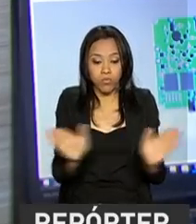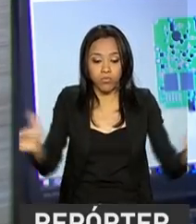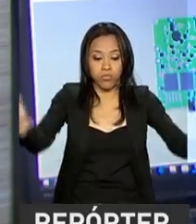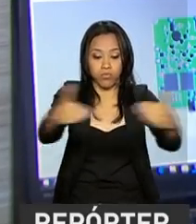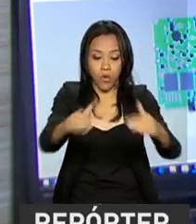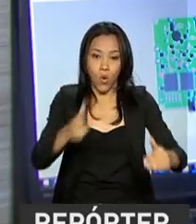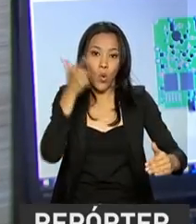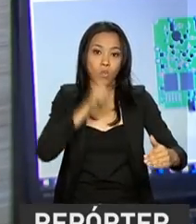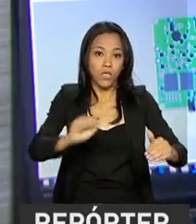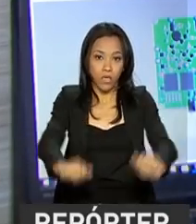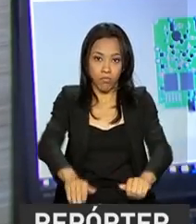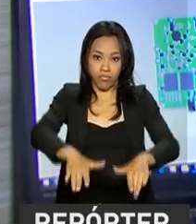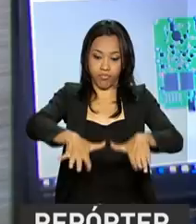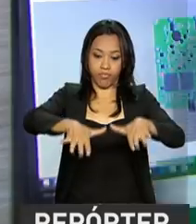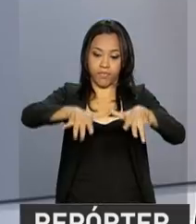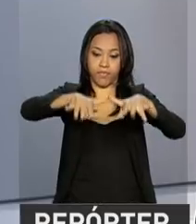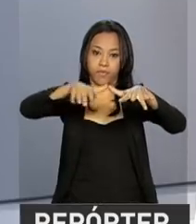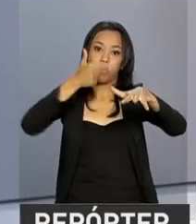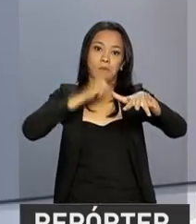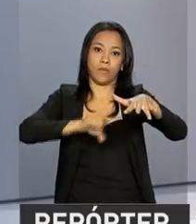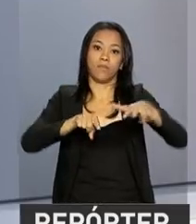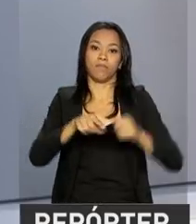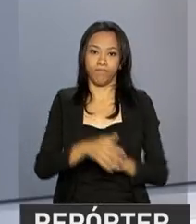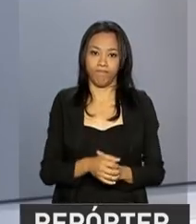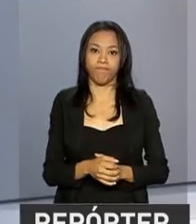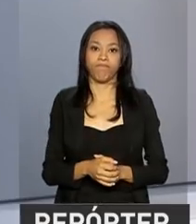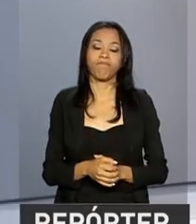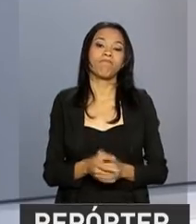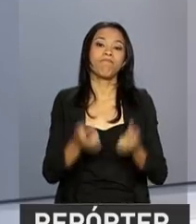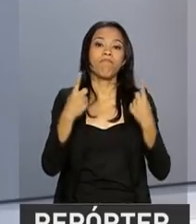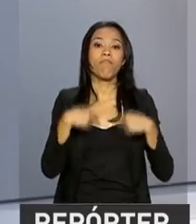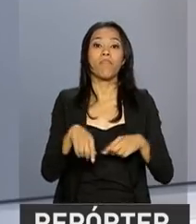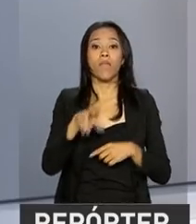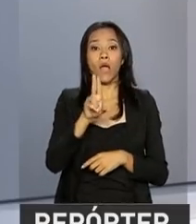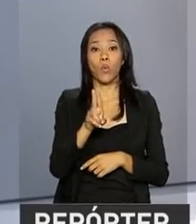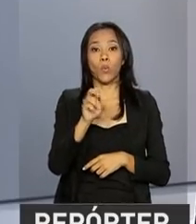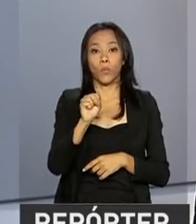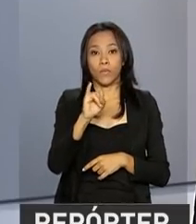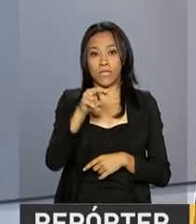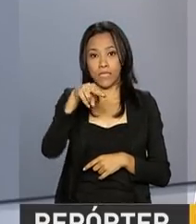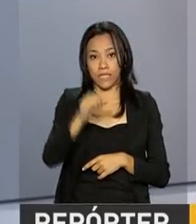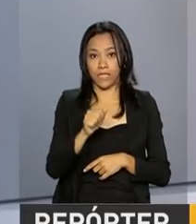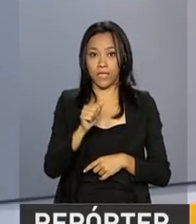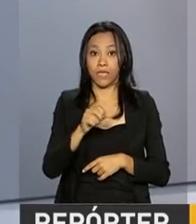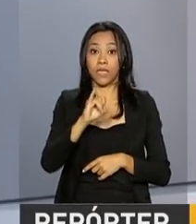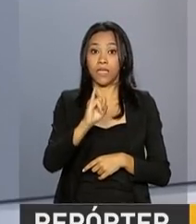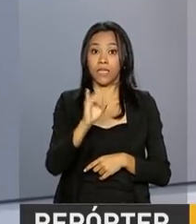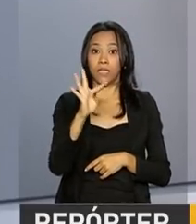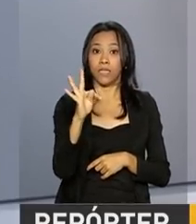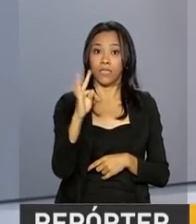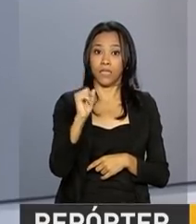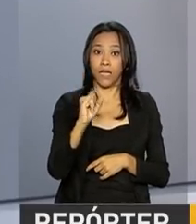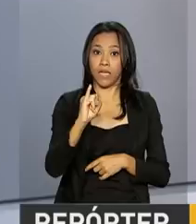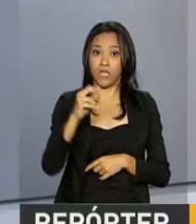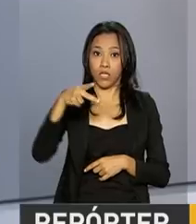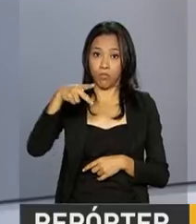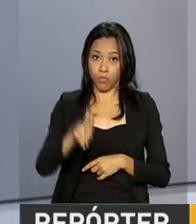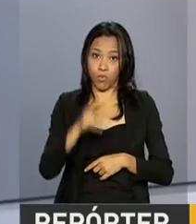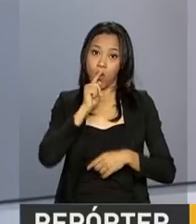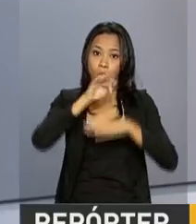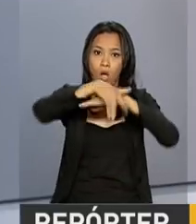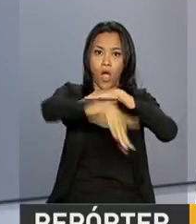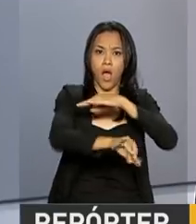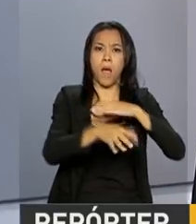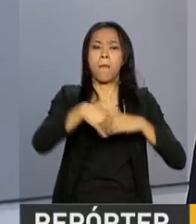nível de trabalho o mais rápido possível. E a usina hidrelétrica de Itaipu gerou em novembro mais de 8 milhões